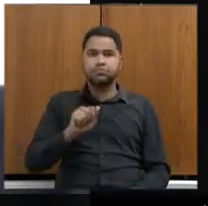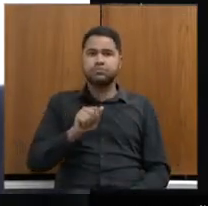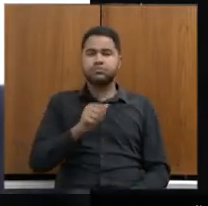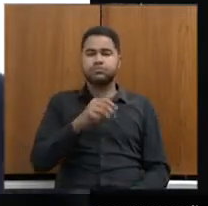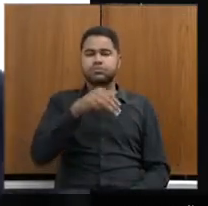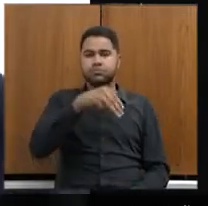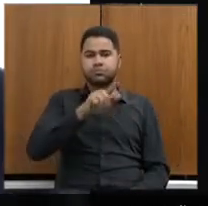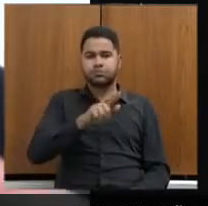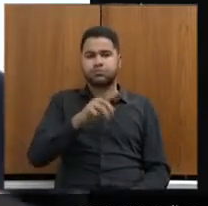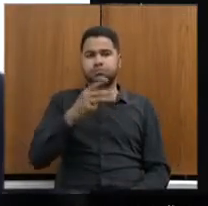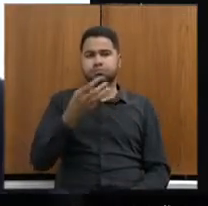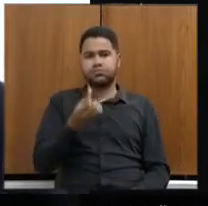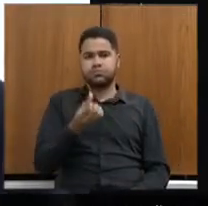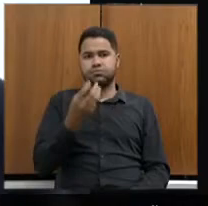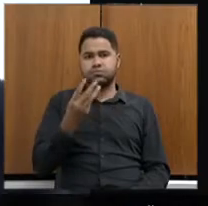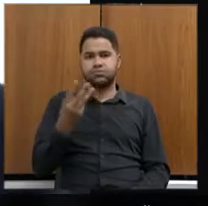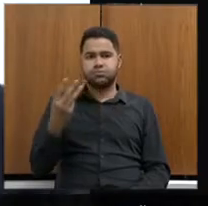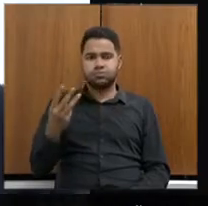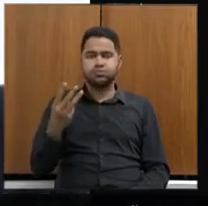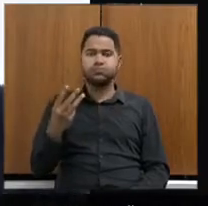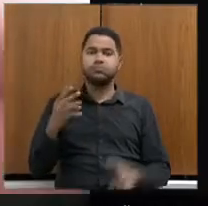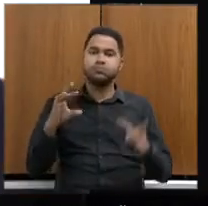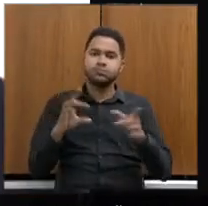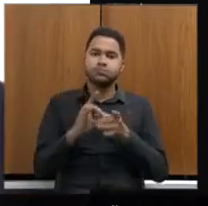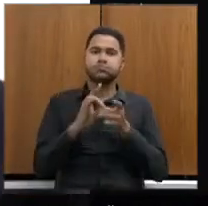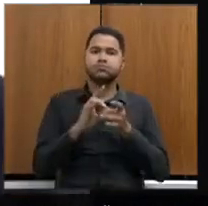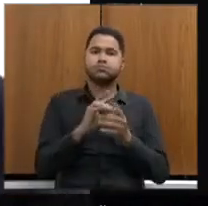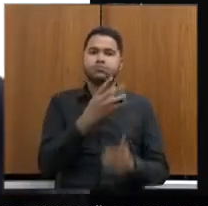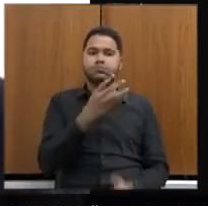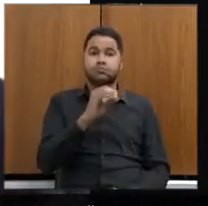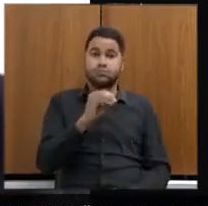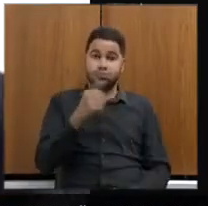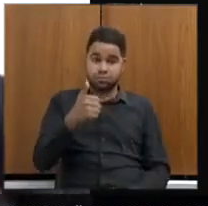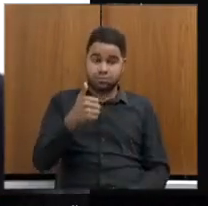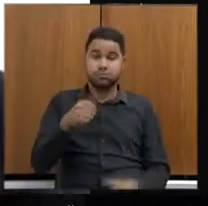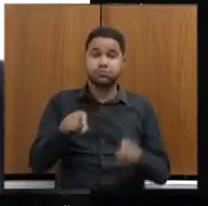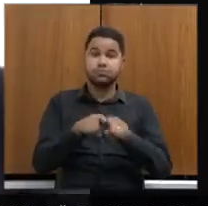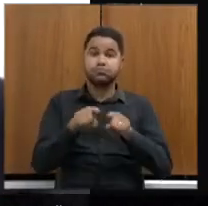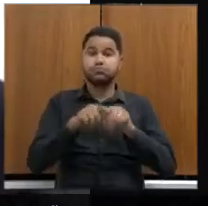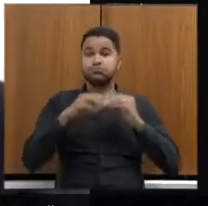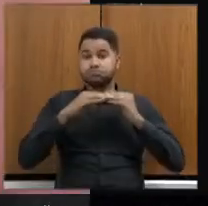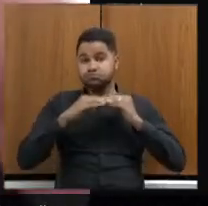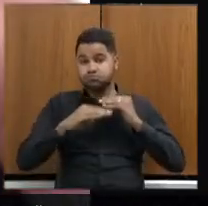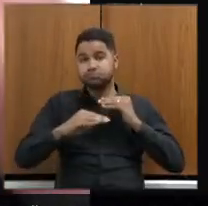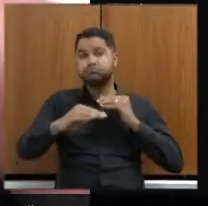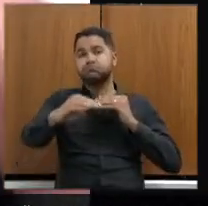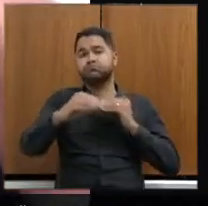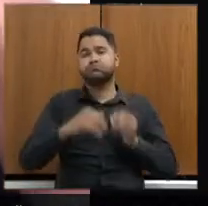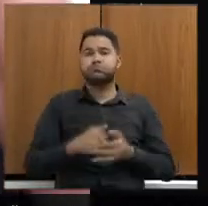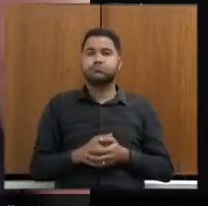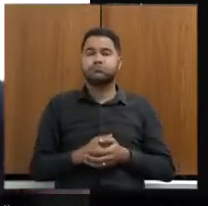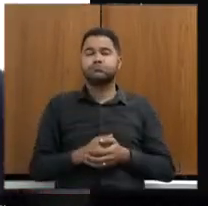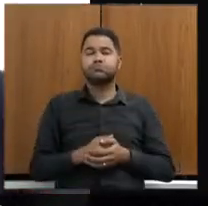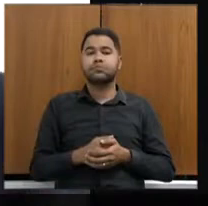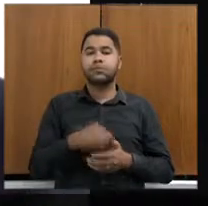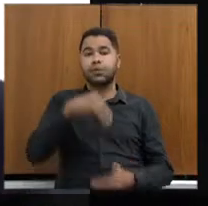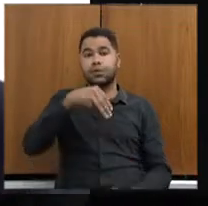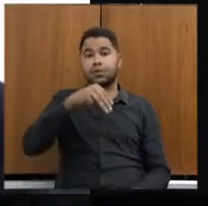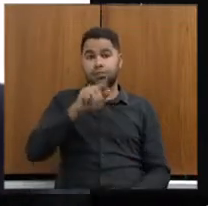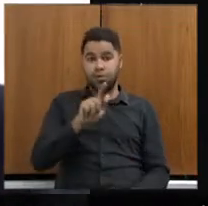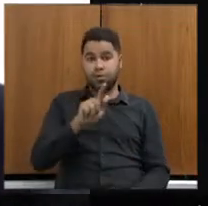que lenda do Mocambinho a-401 e a própria estrada a própria BR a própria